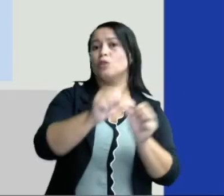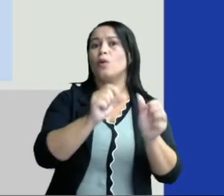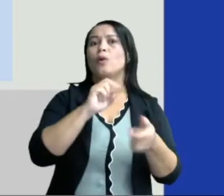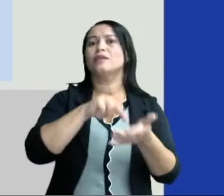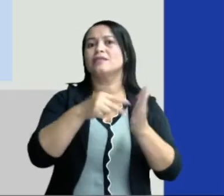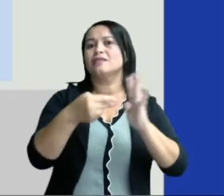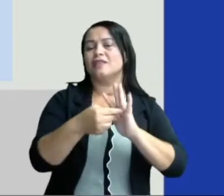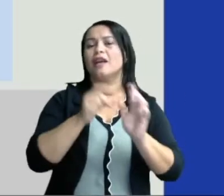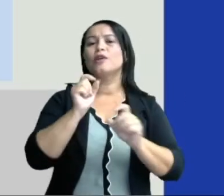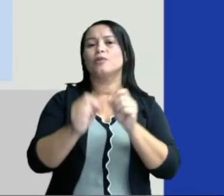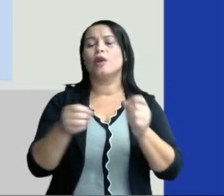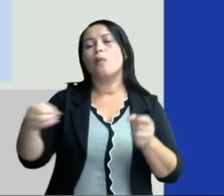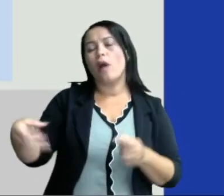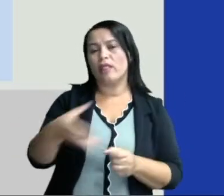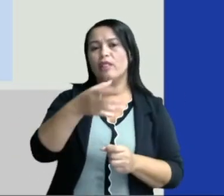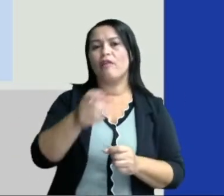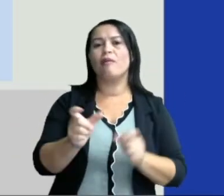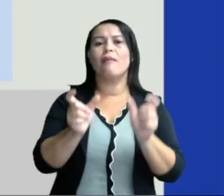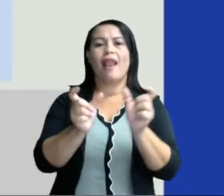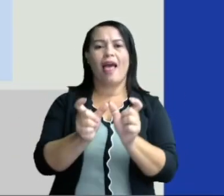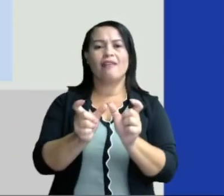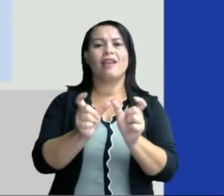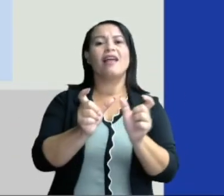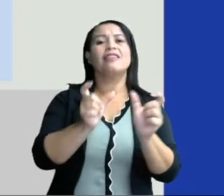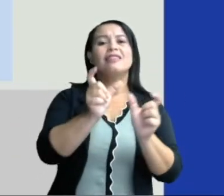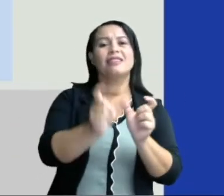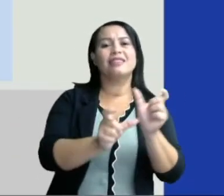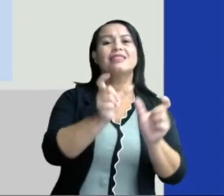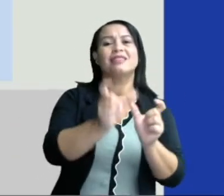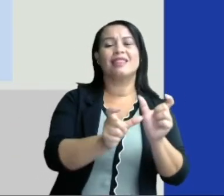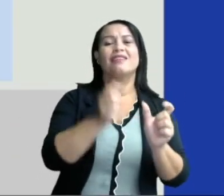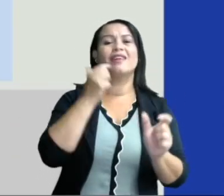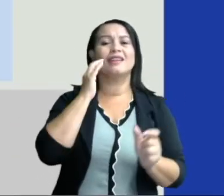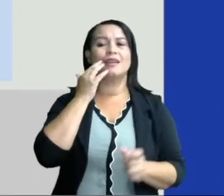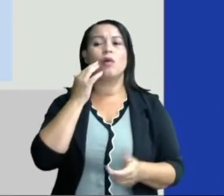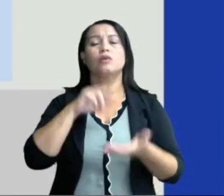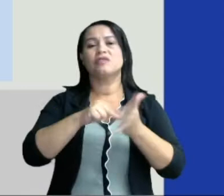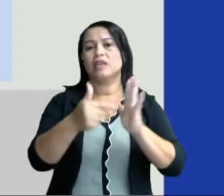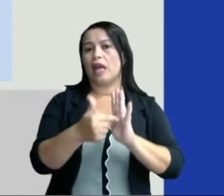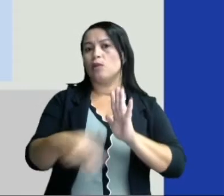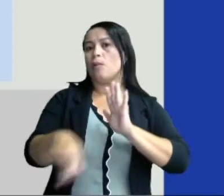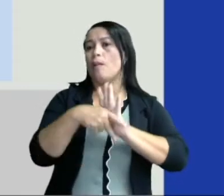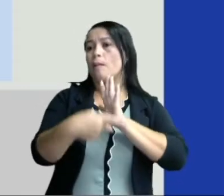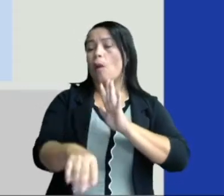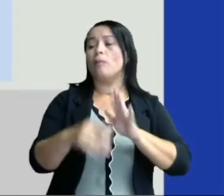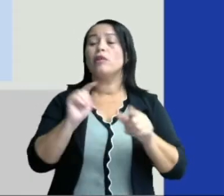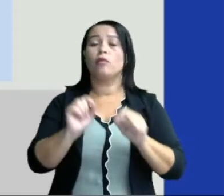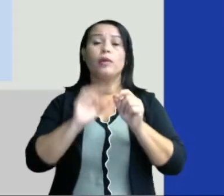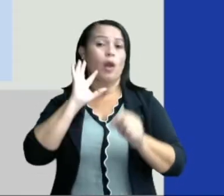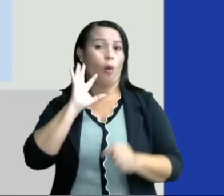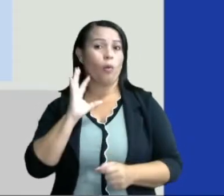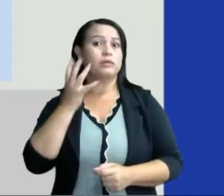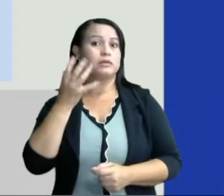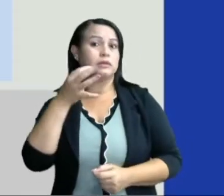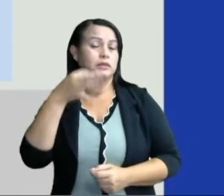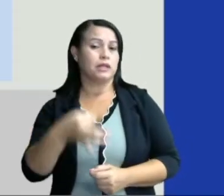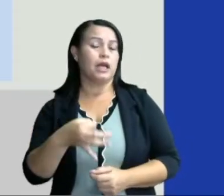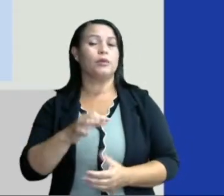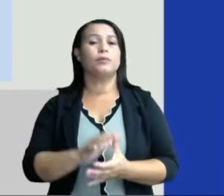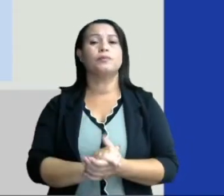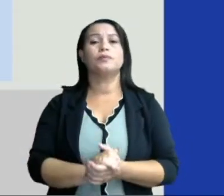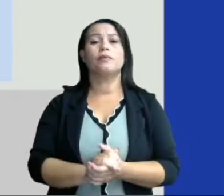formando uma nova palavra derivada, com um significado próprio. Então, foi isso que aconteceu, tá certo?